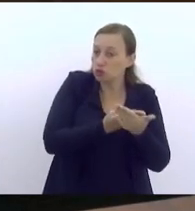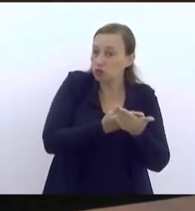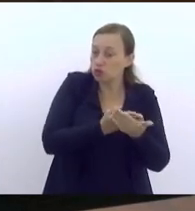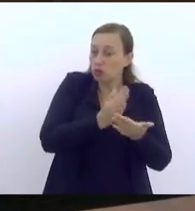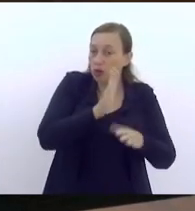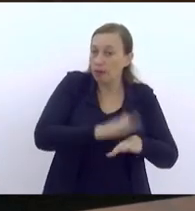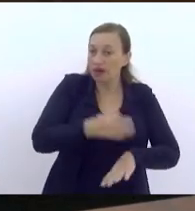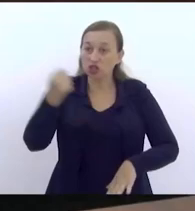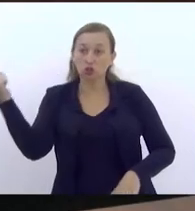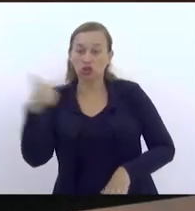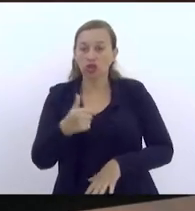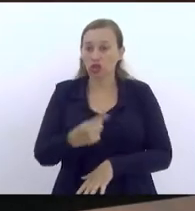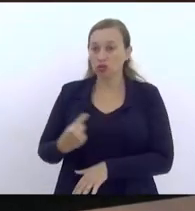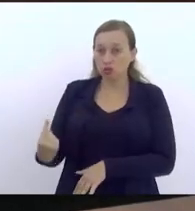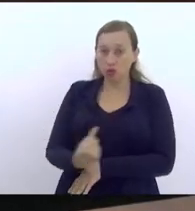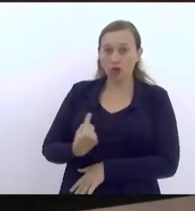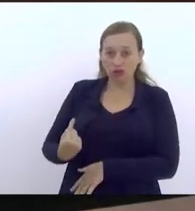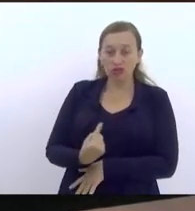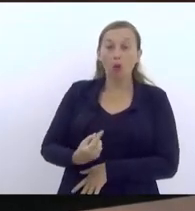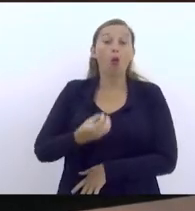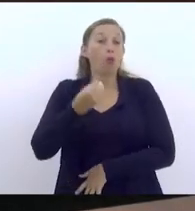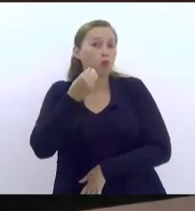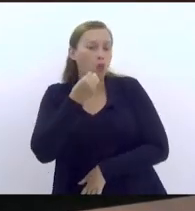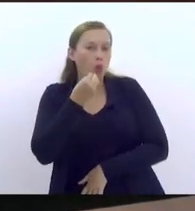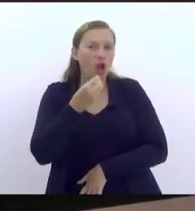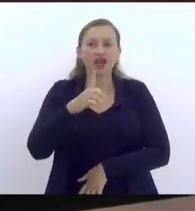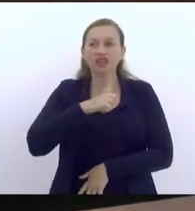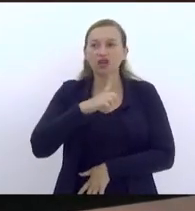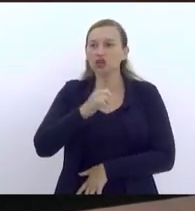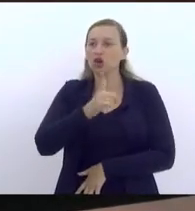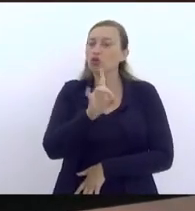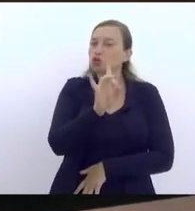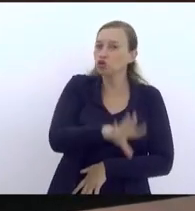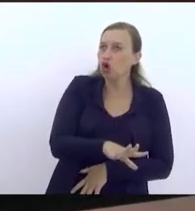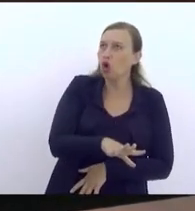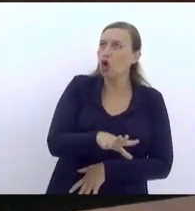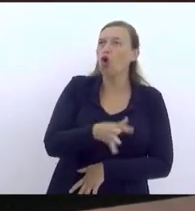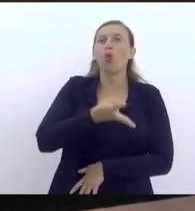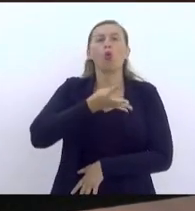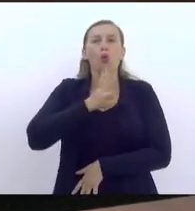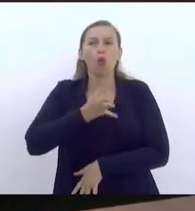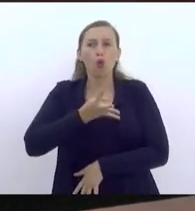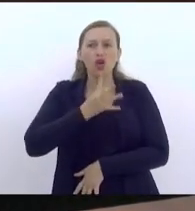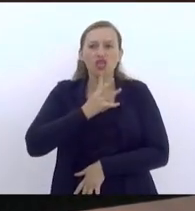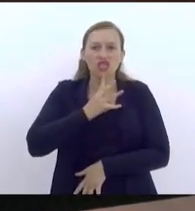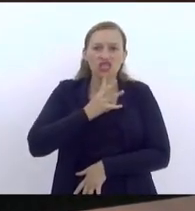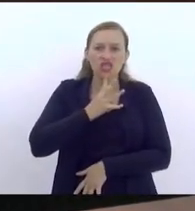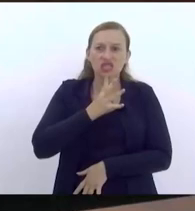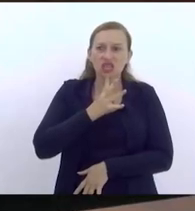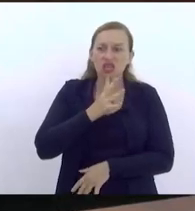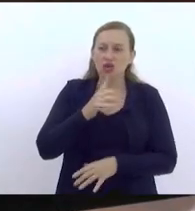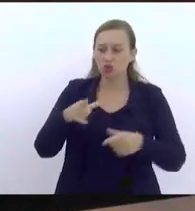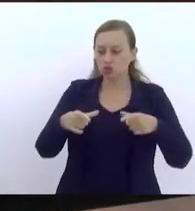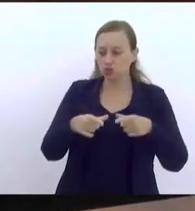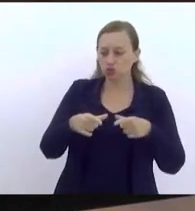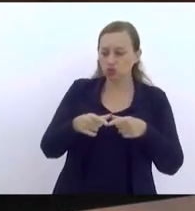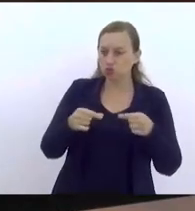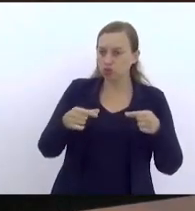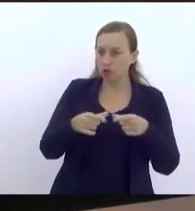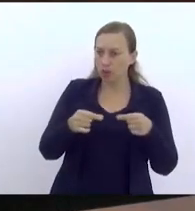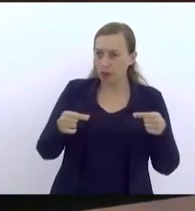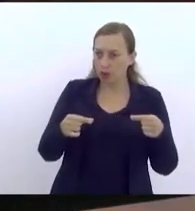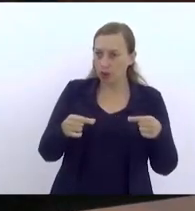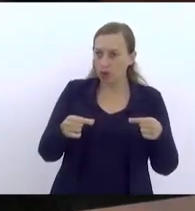E tive a oportunidade, então, de não só conhecer o Japão sob ponto de vista tecnológico, mas um